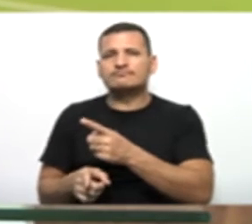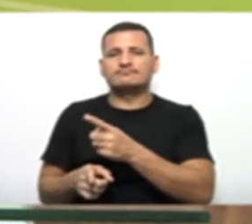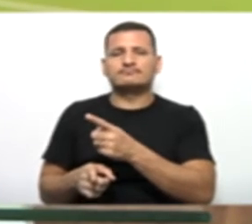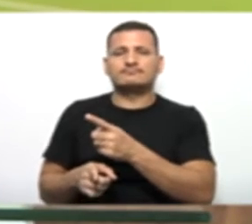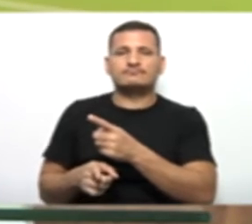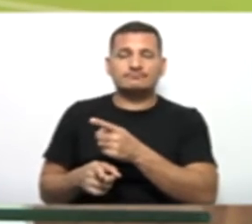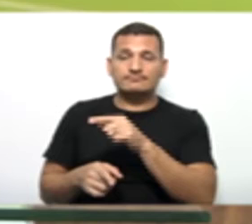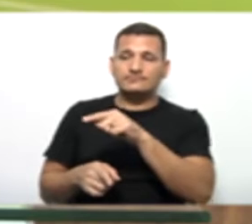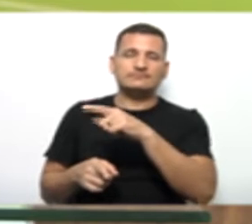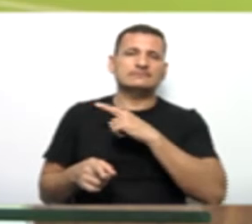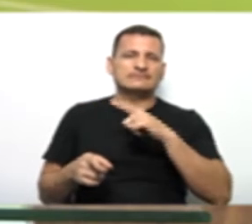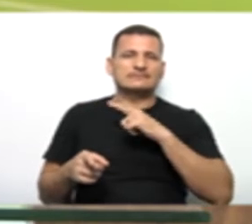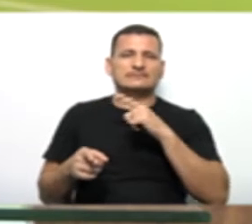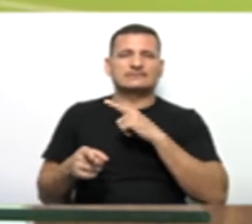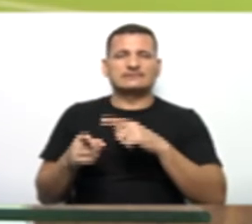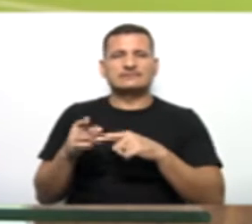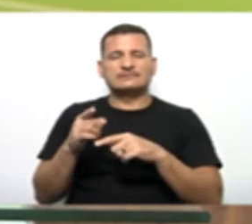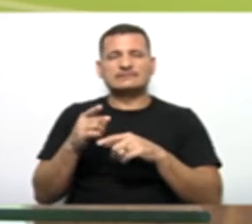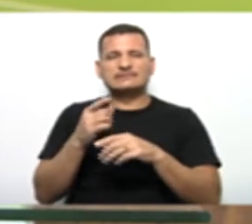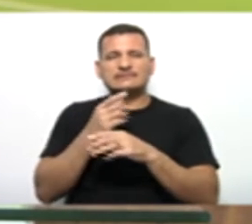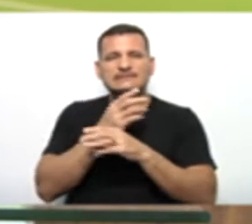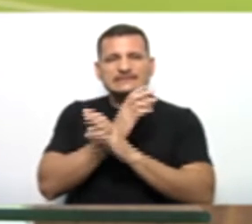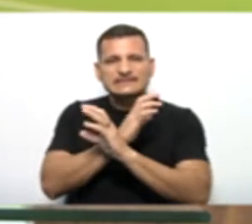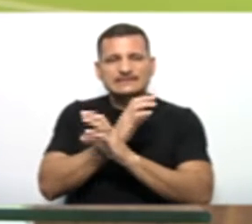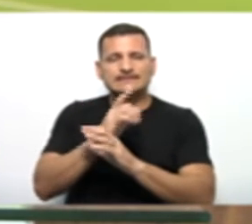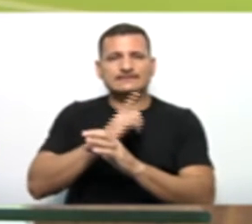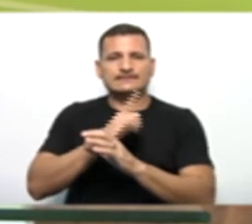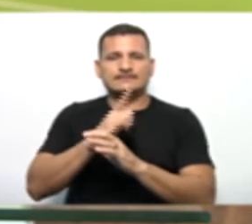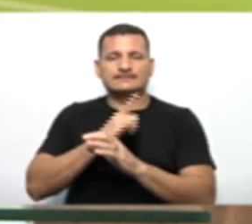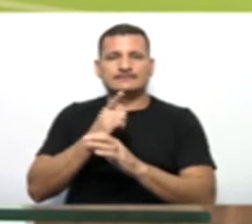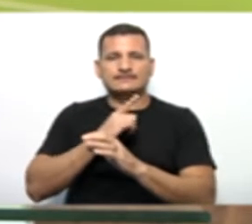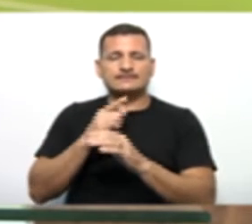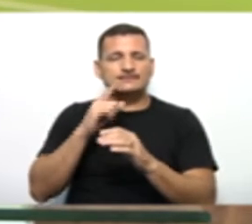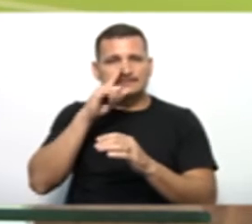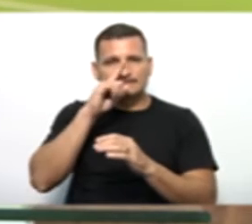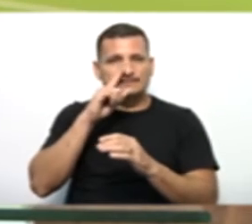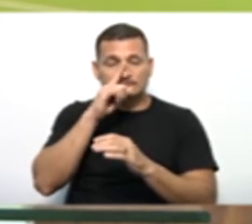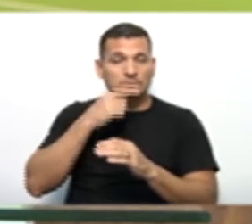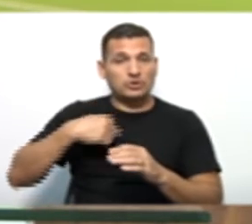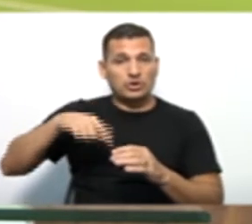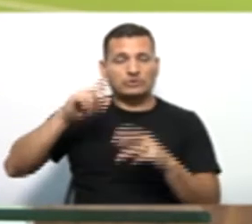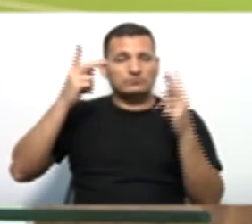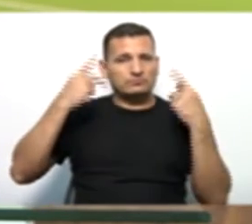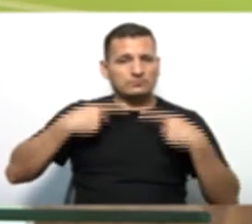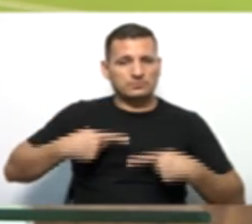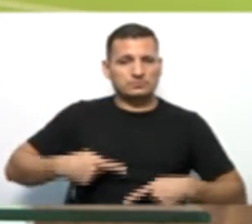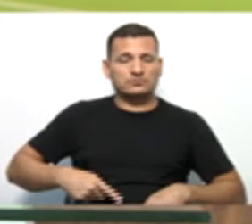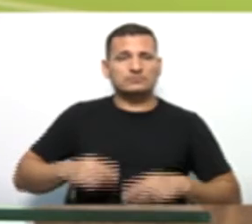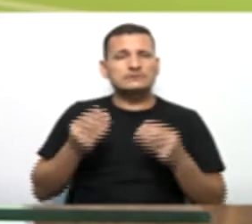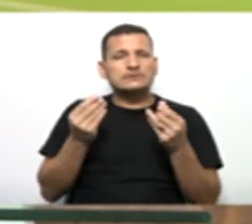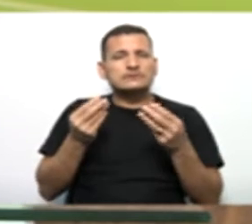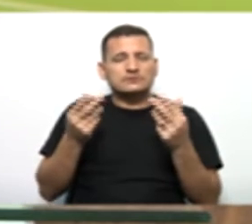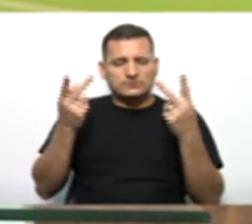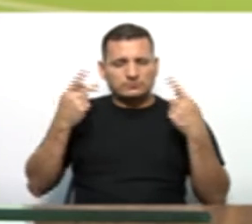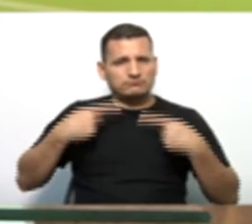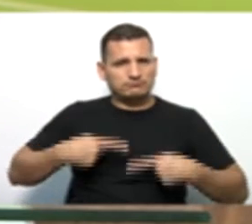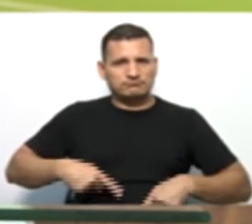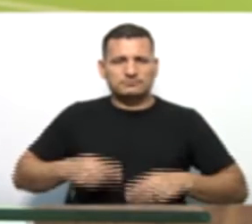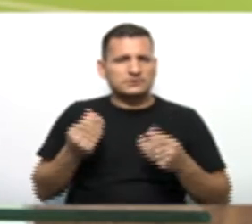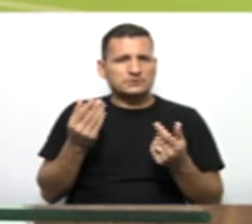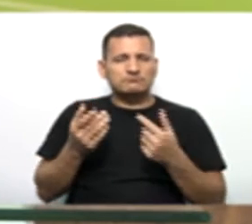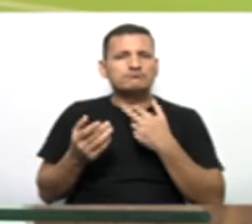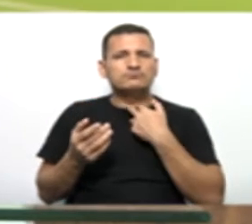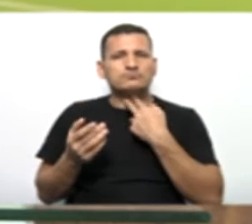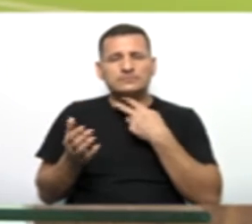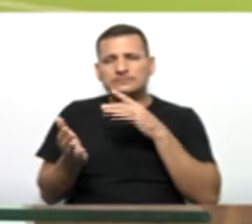como é radioativo, é um material muito perigoso. As pessoas, nós, os seres humanos, somos muito sensíveis a esse tipo de